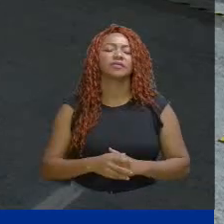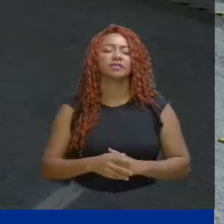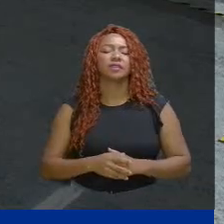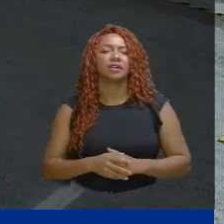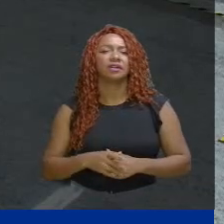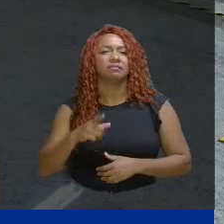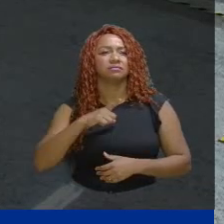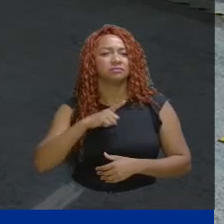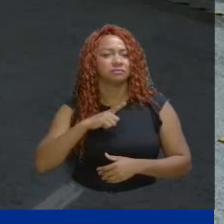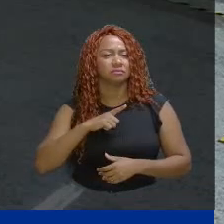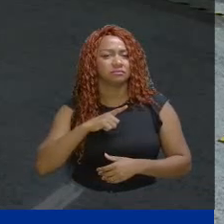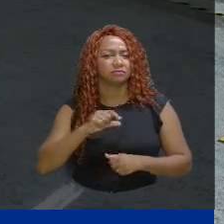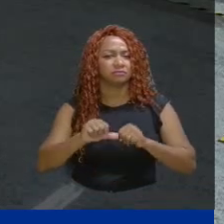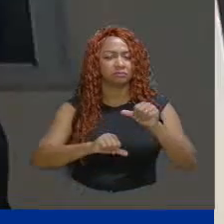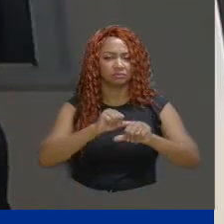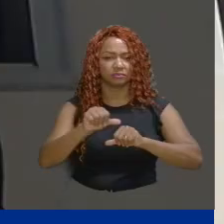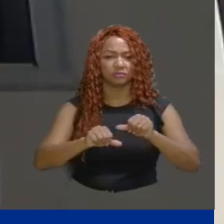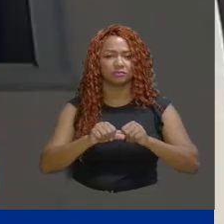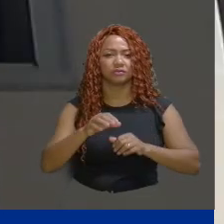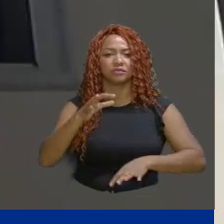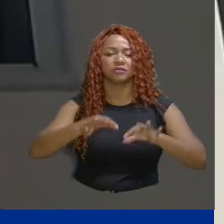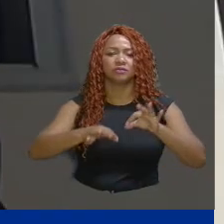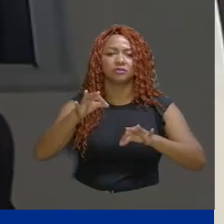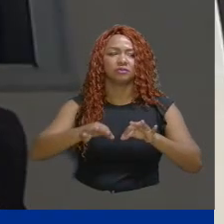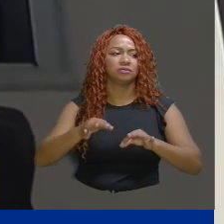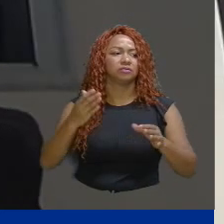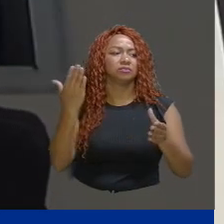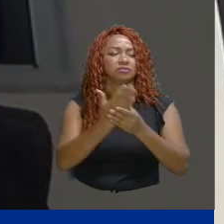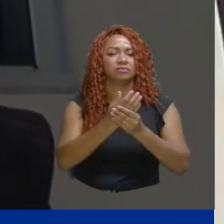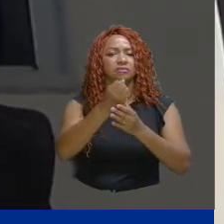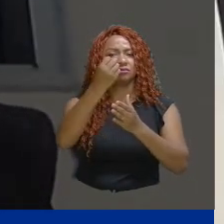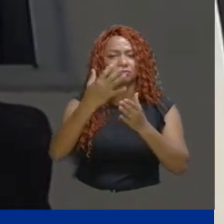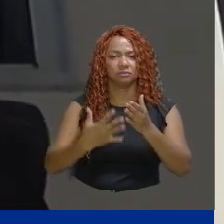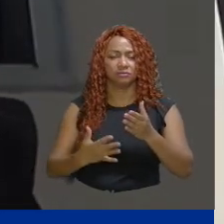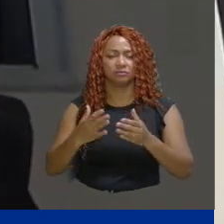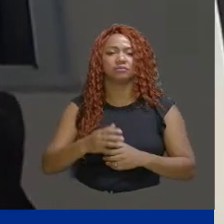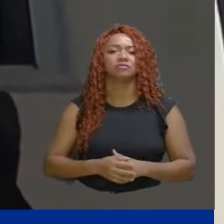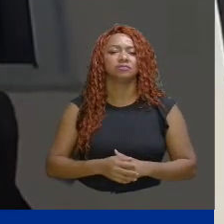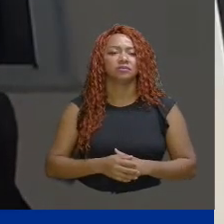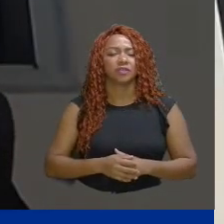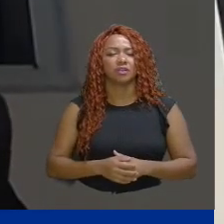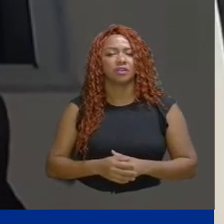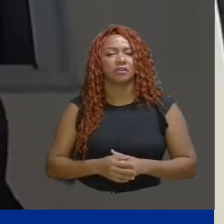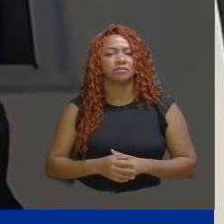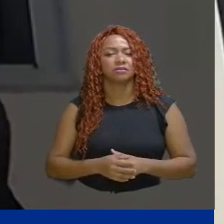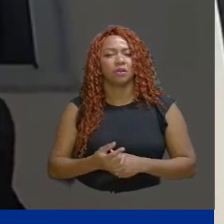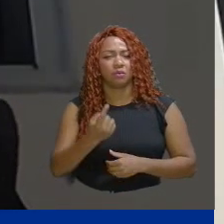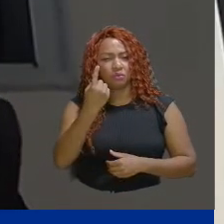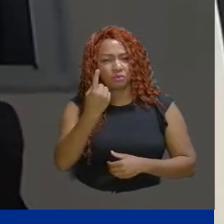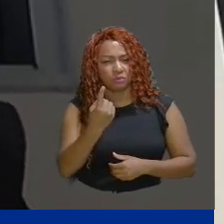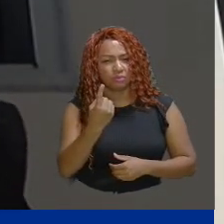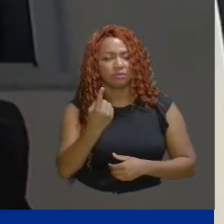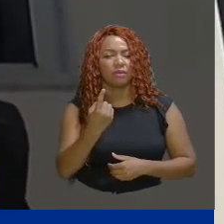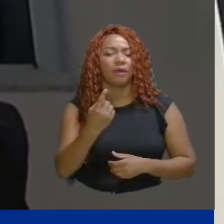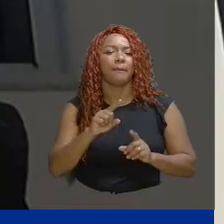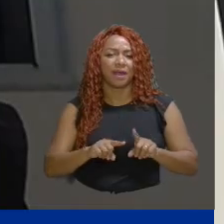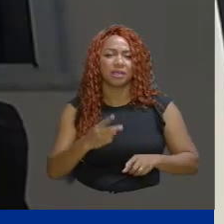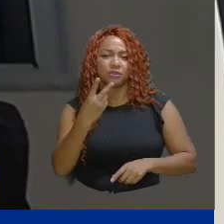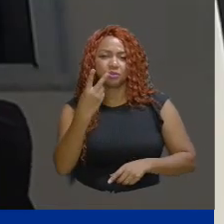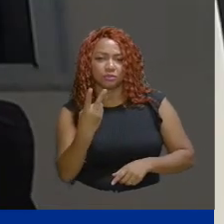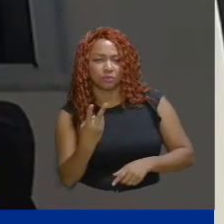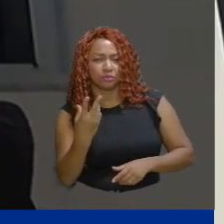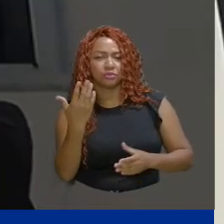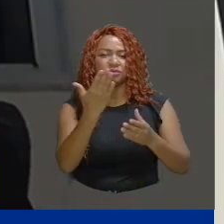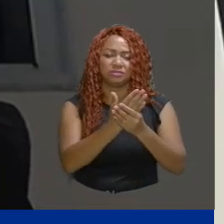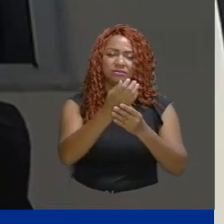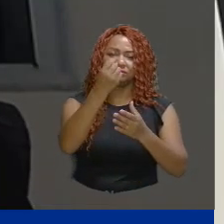verdade, é um julgamento em conjunto de 2 embargos de declaração. Eu Em só ambiente mencionei virtual, eu desembargador mencionei João os Lage. dois, era o embargo de